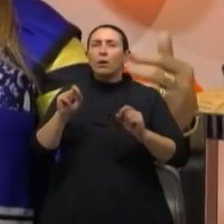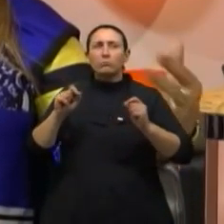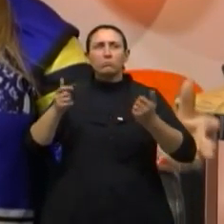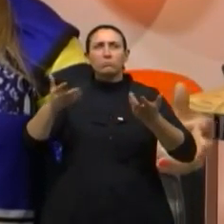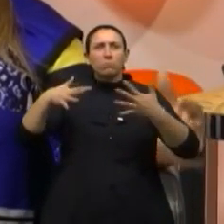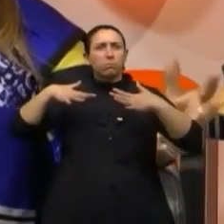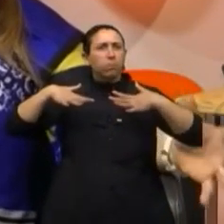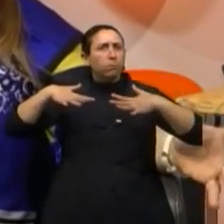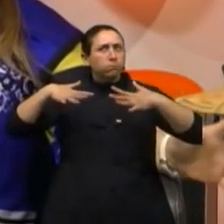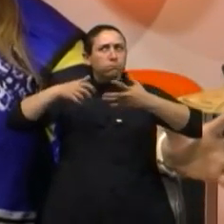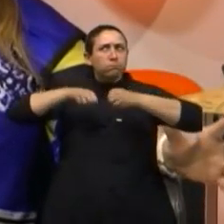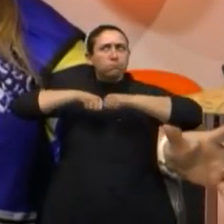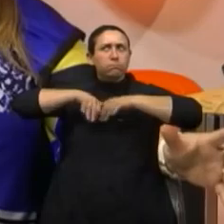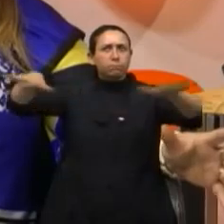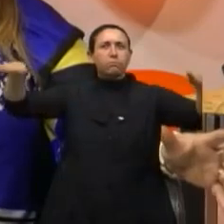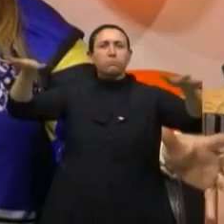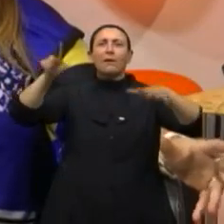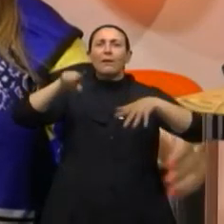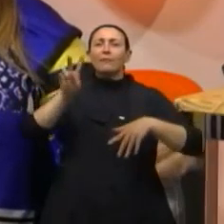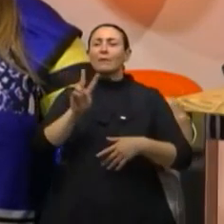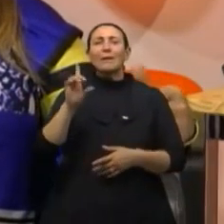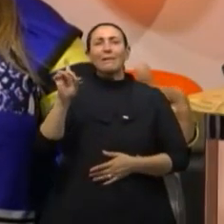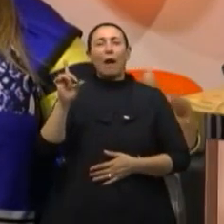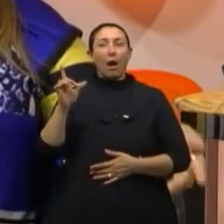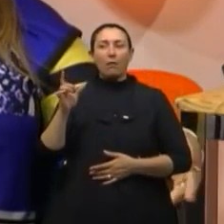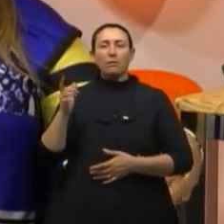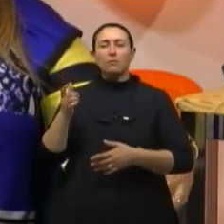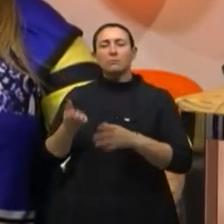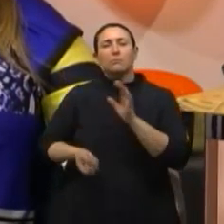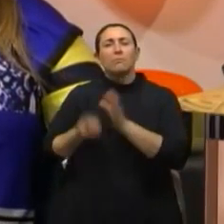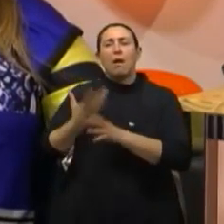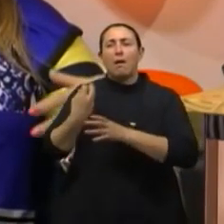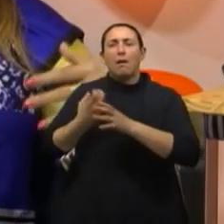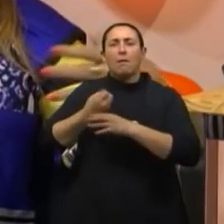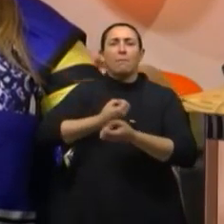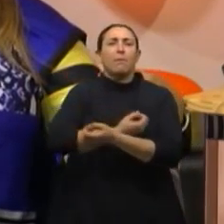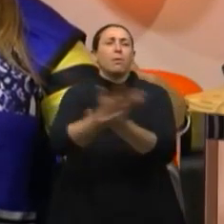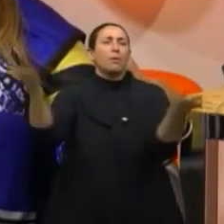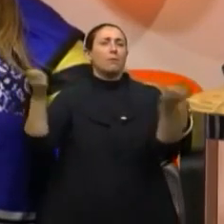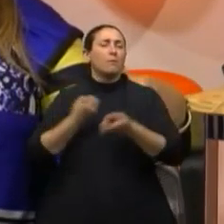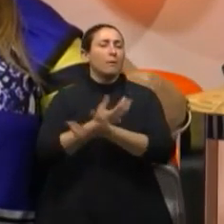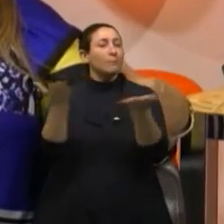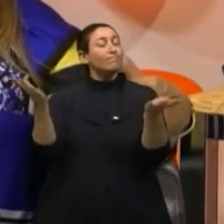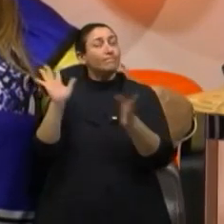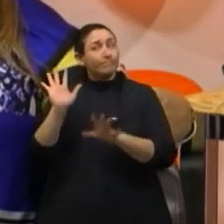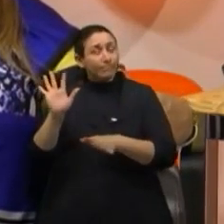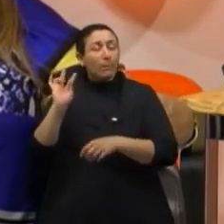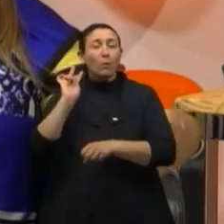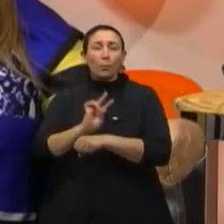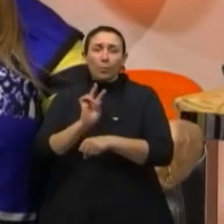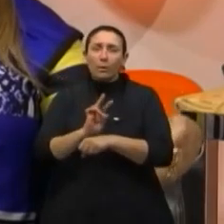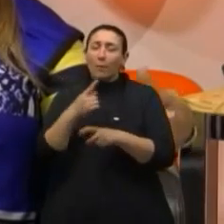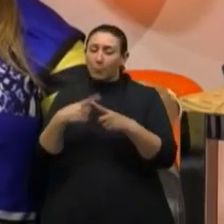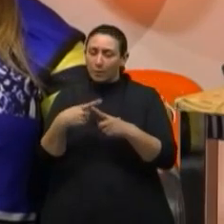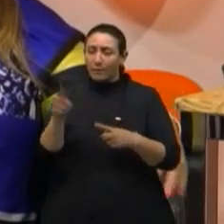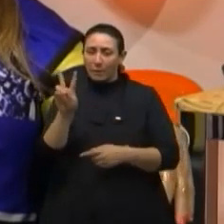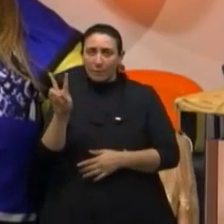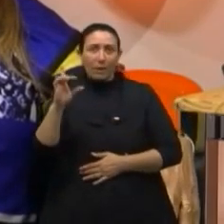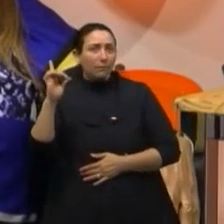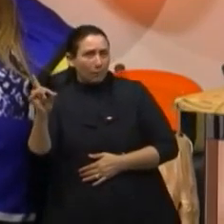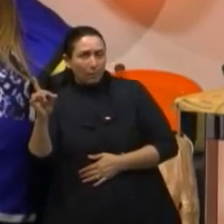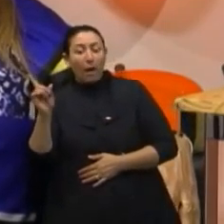o modismo da vitamina D claro né Ela é muito séria temos que saber também a diferença quando ela é medicamentosa e